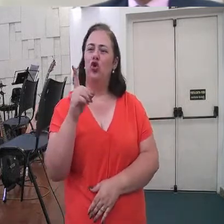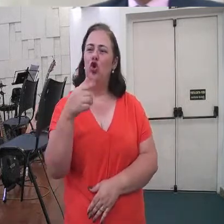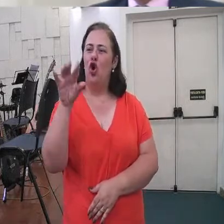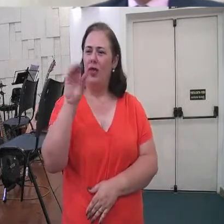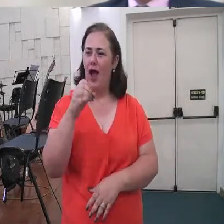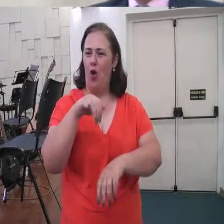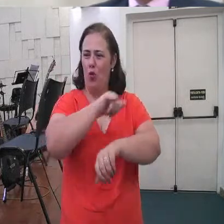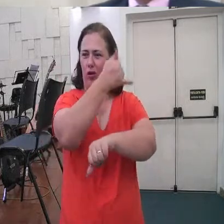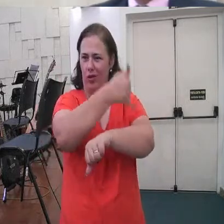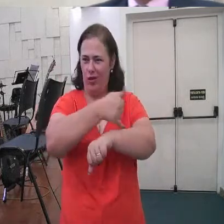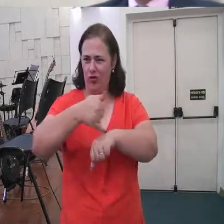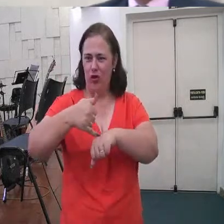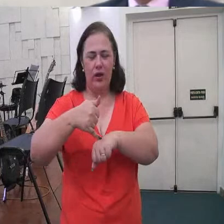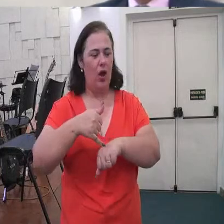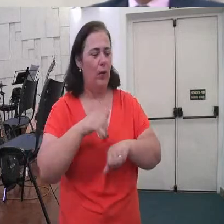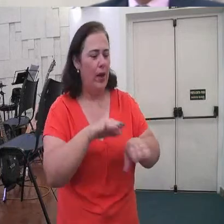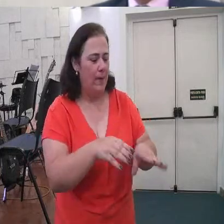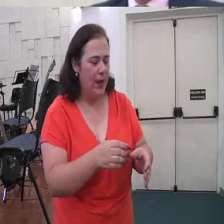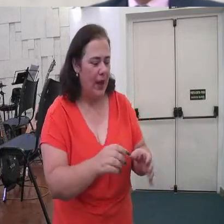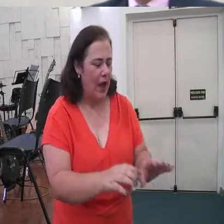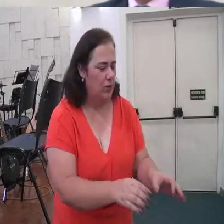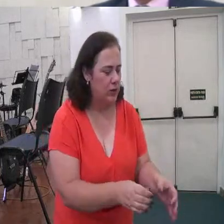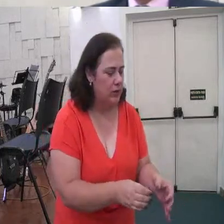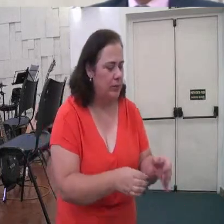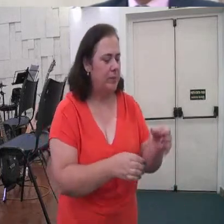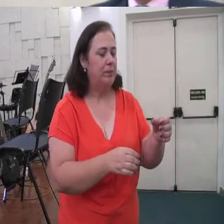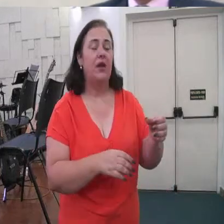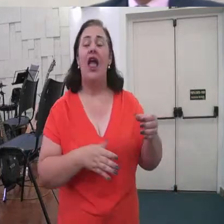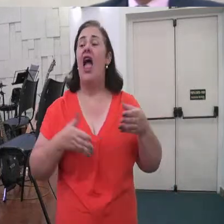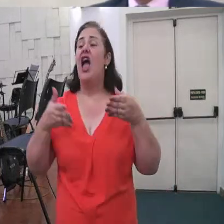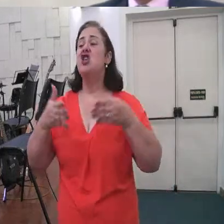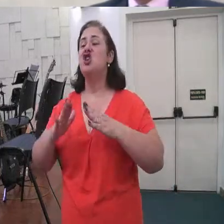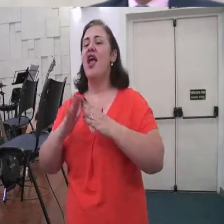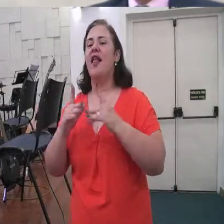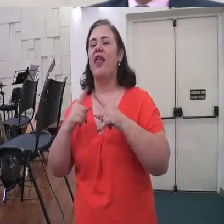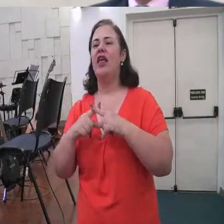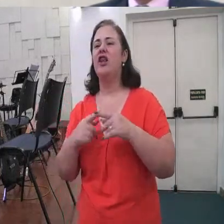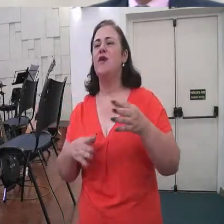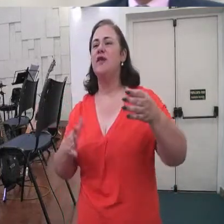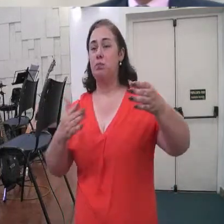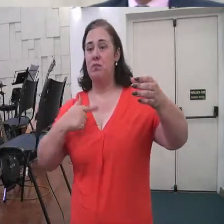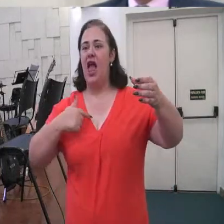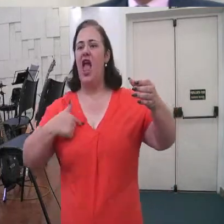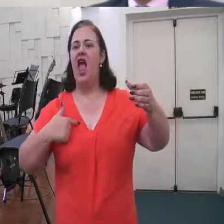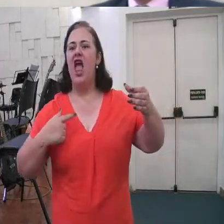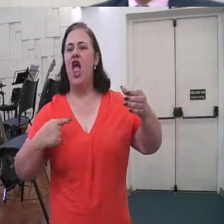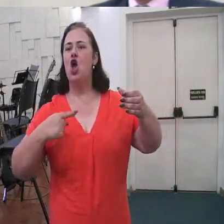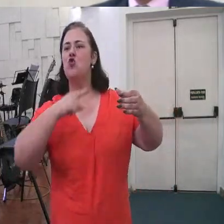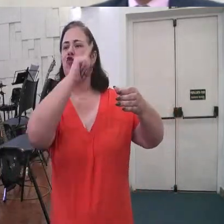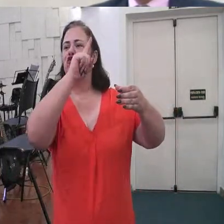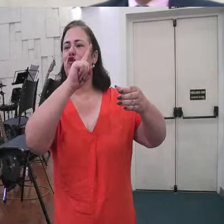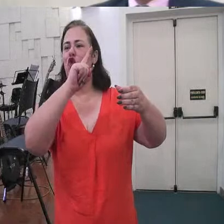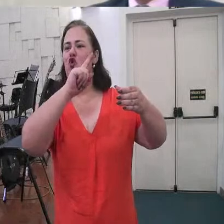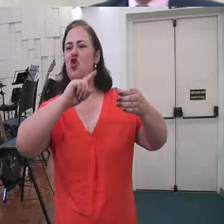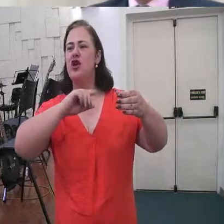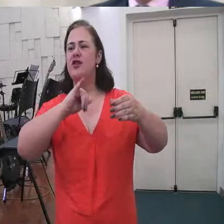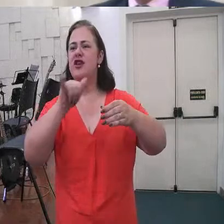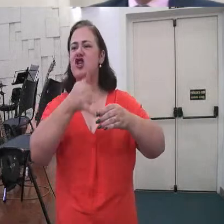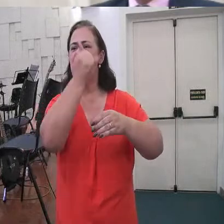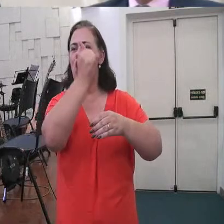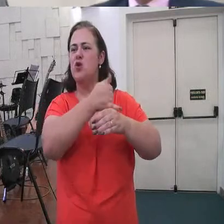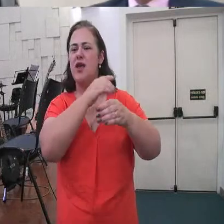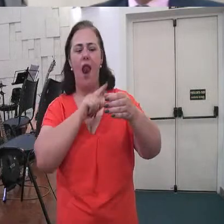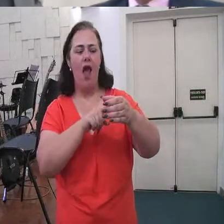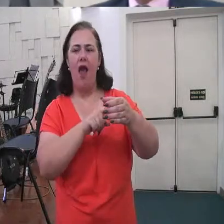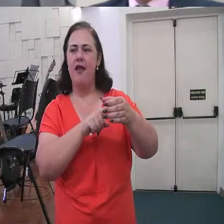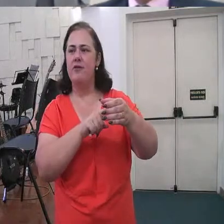Passa no automóvel, passa na parede da casa, porque de alguma forma acredita-se